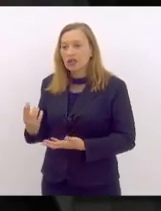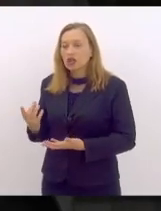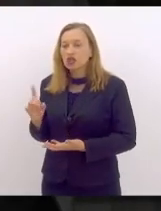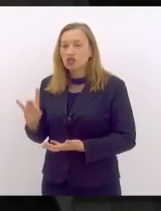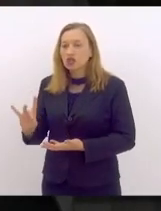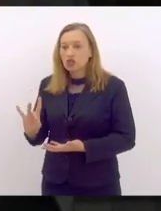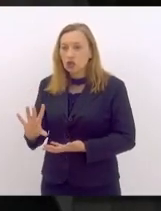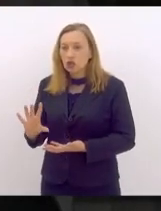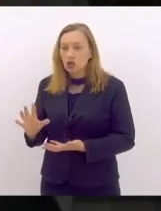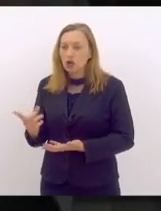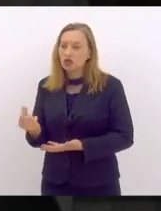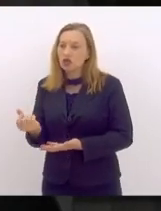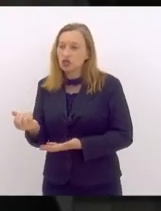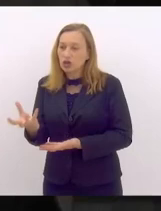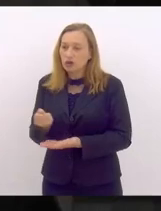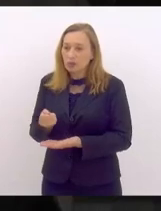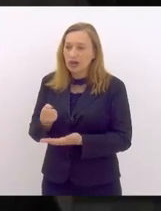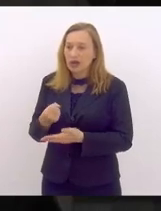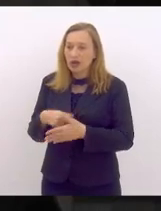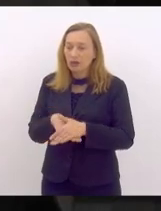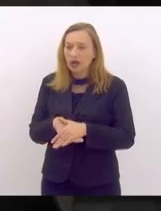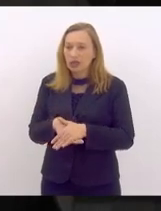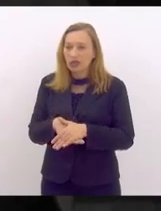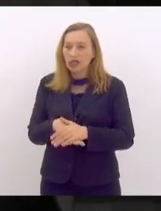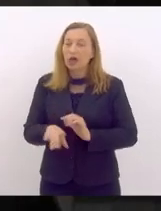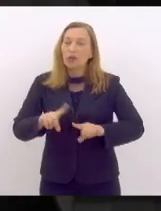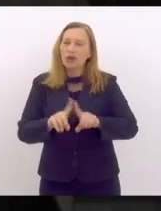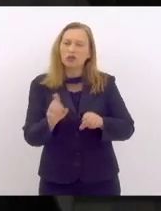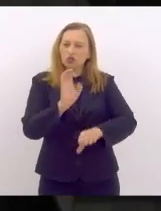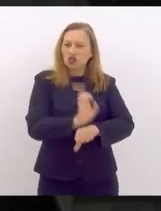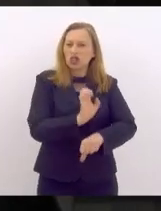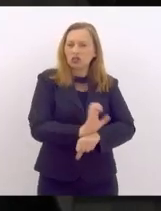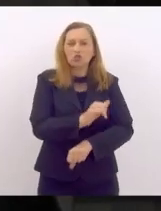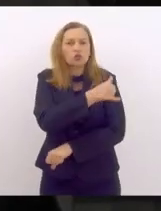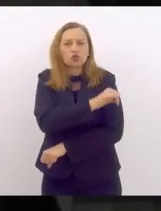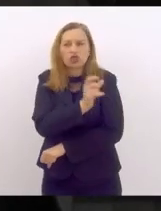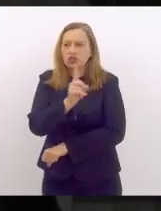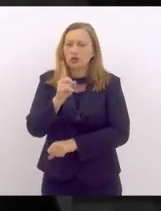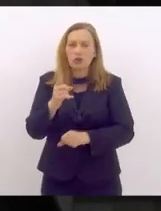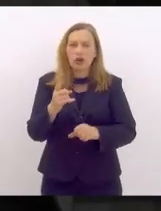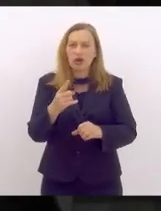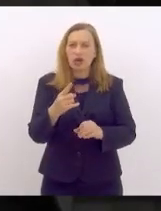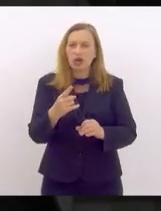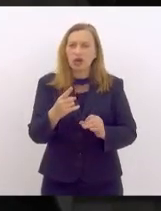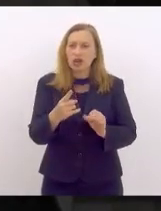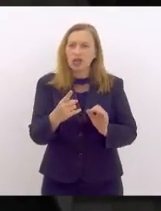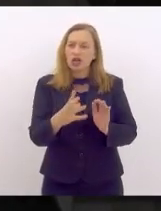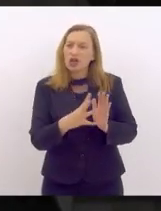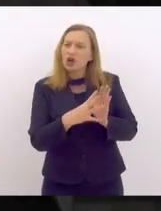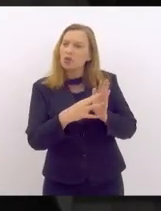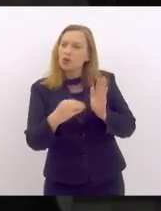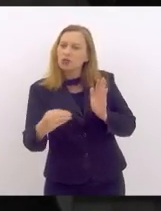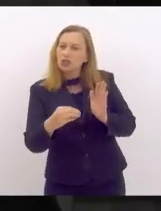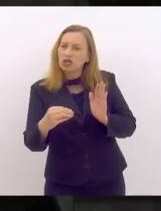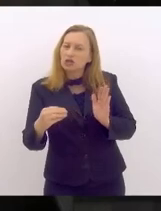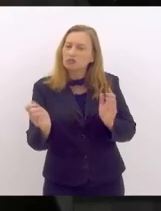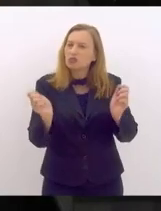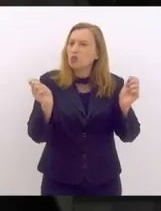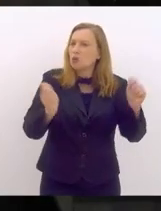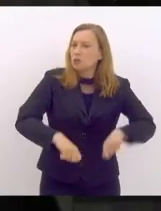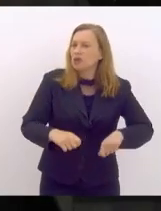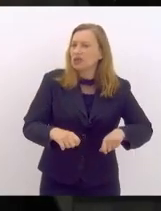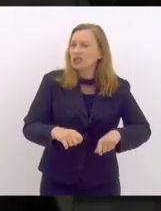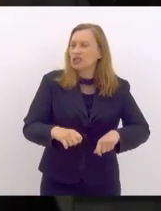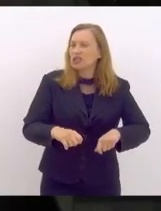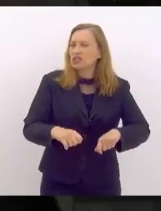e o estado do Rio de Janeiro Não é exemplo é de competência honra